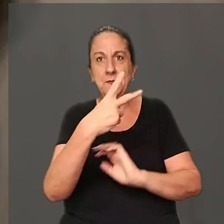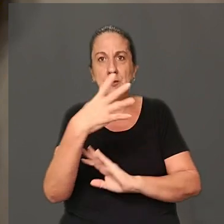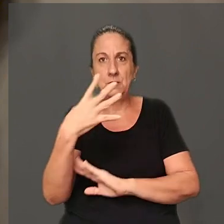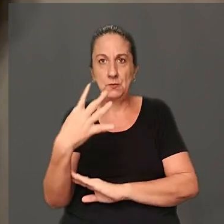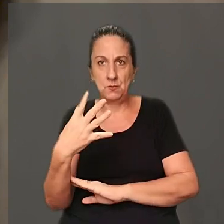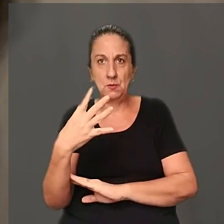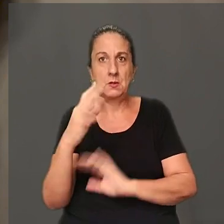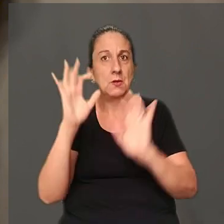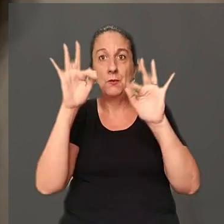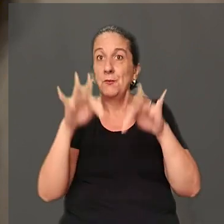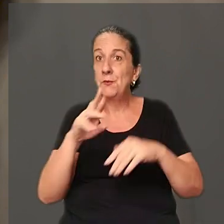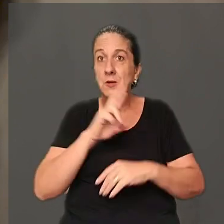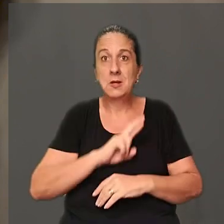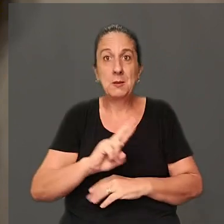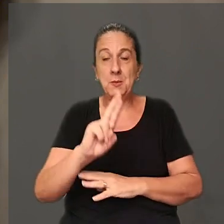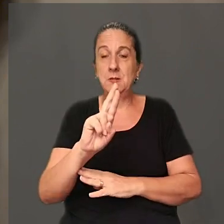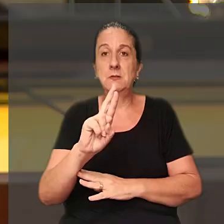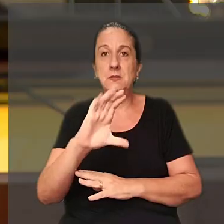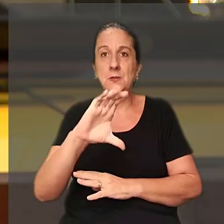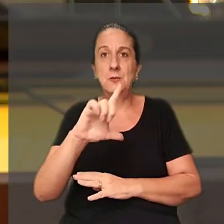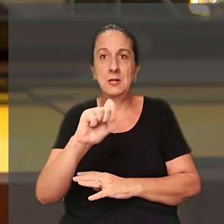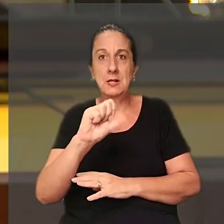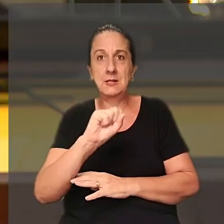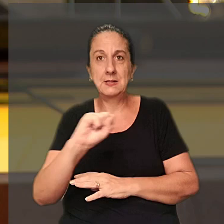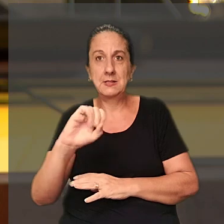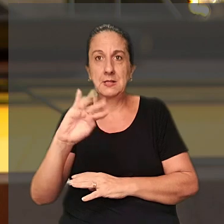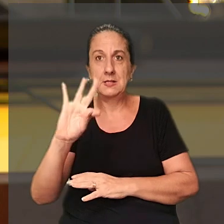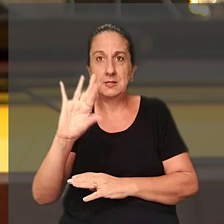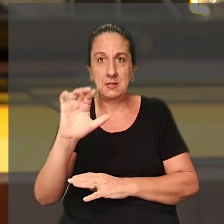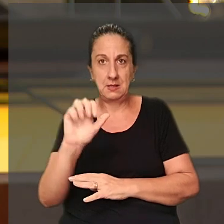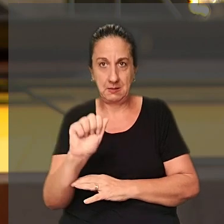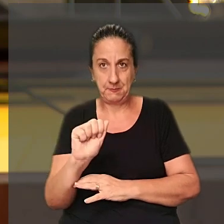havia extinto a representação classista.